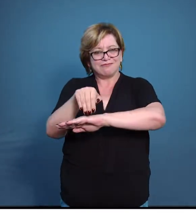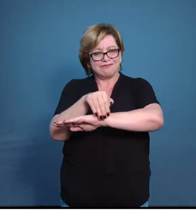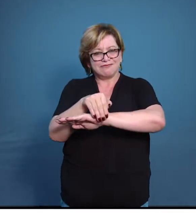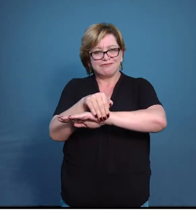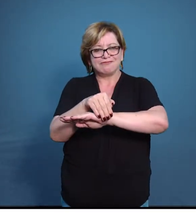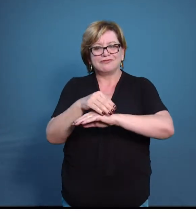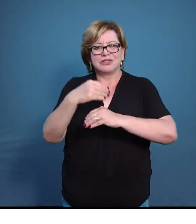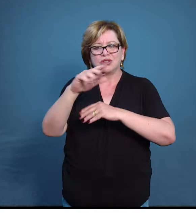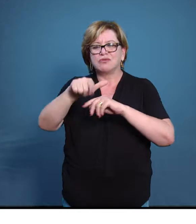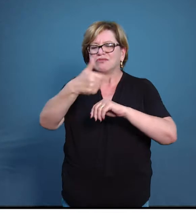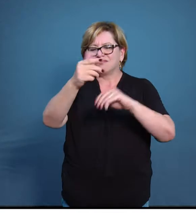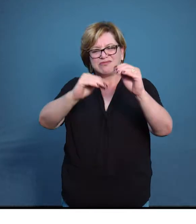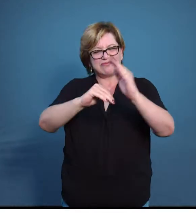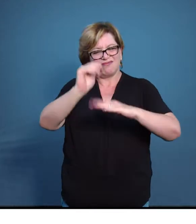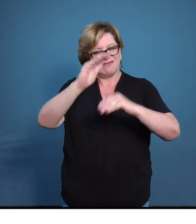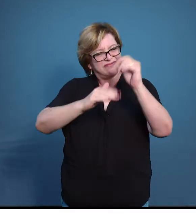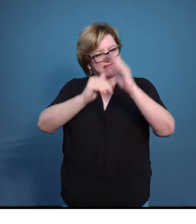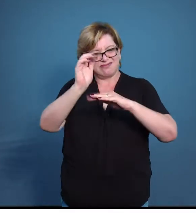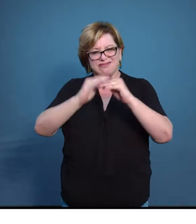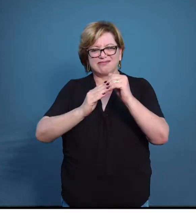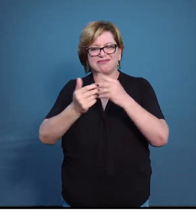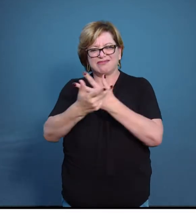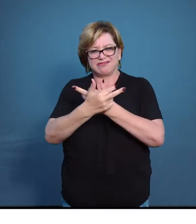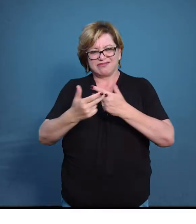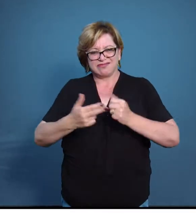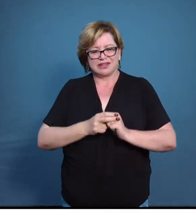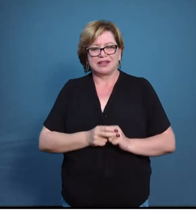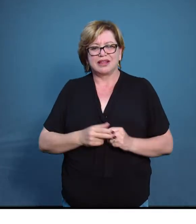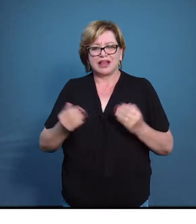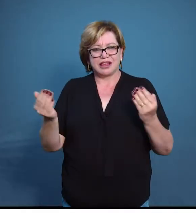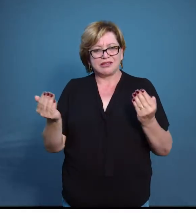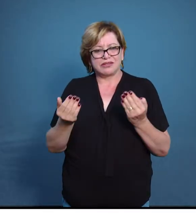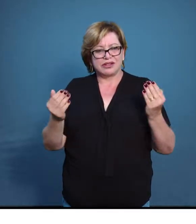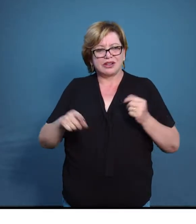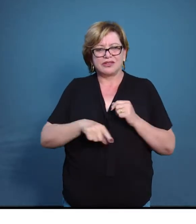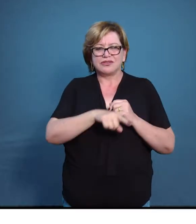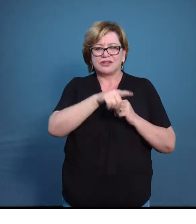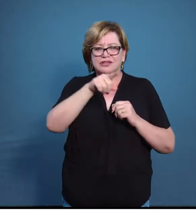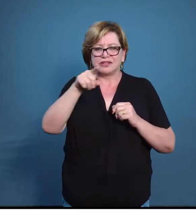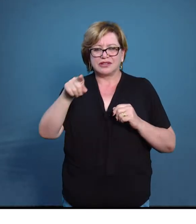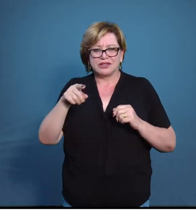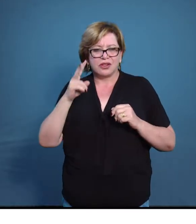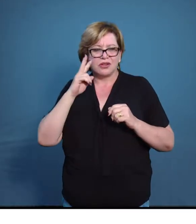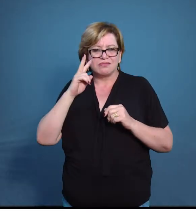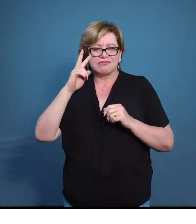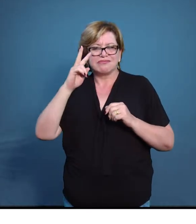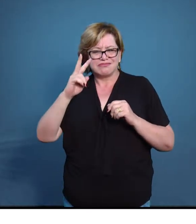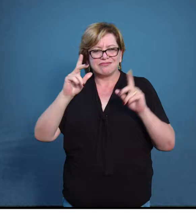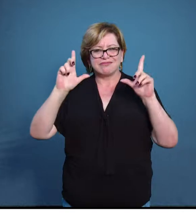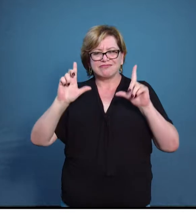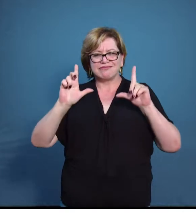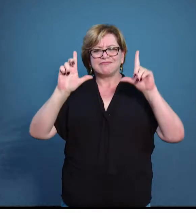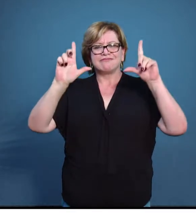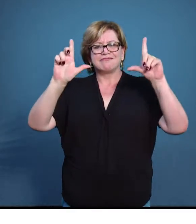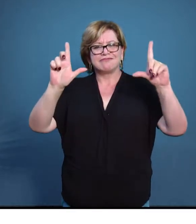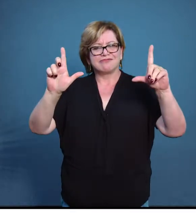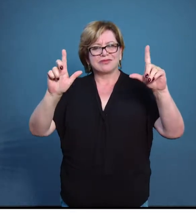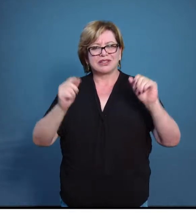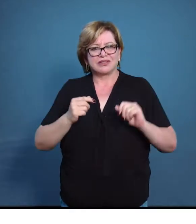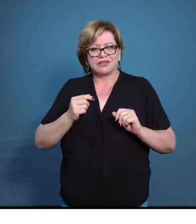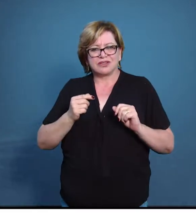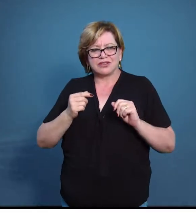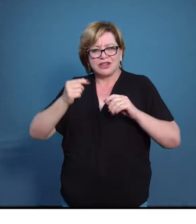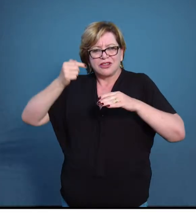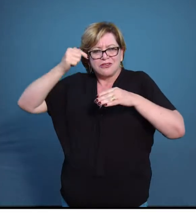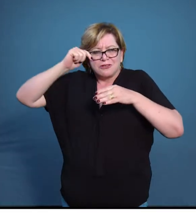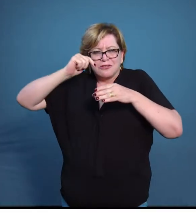as outras construções. Nesse momento, você voltará a observar a obra. Agora, mais